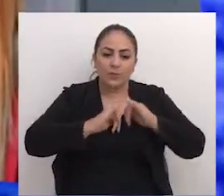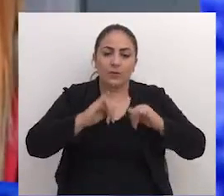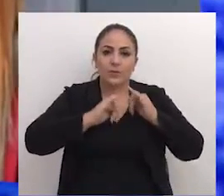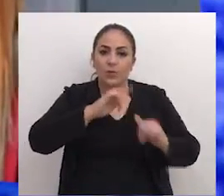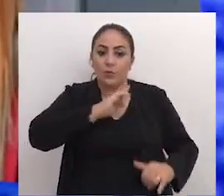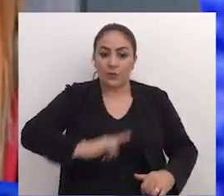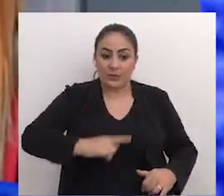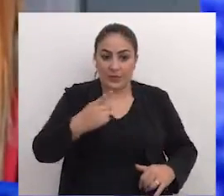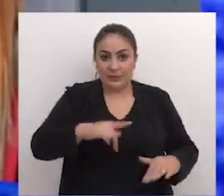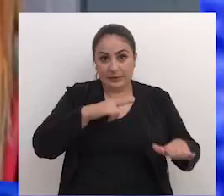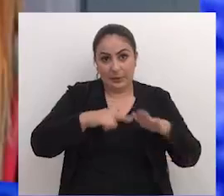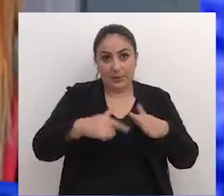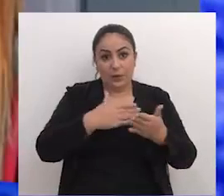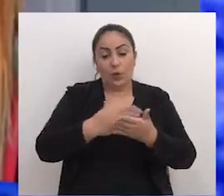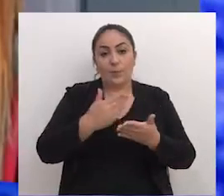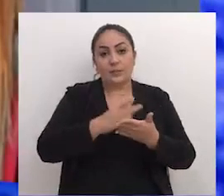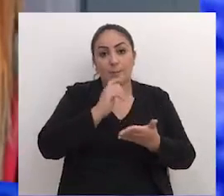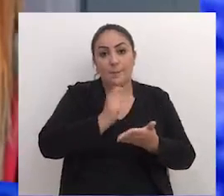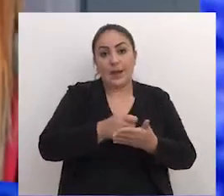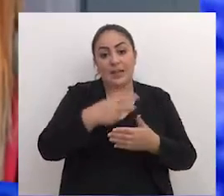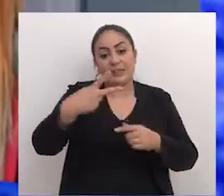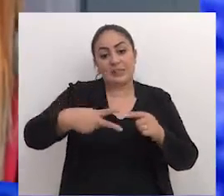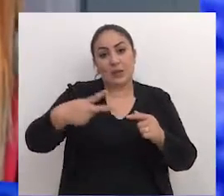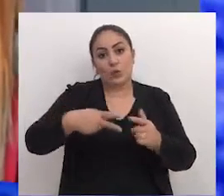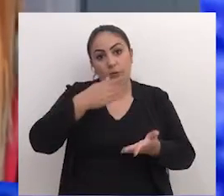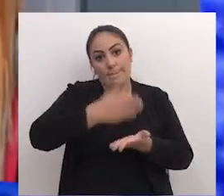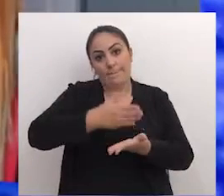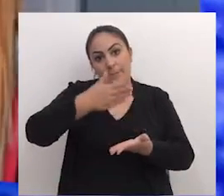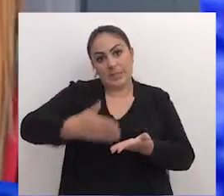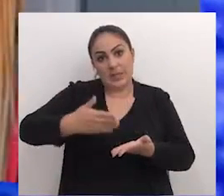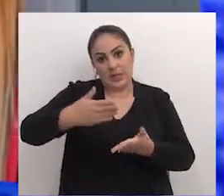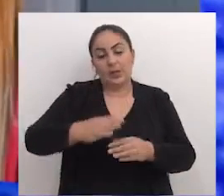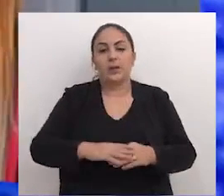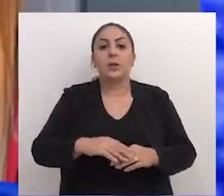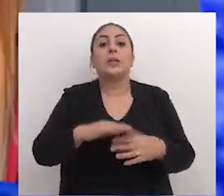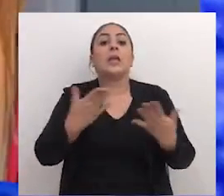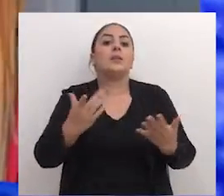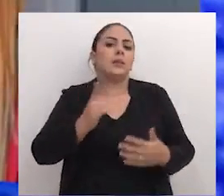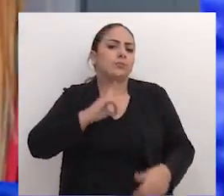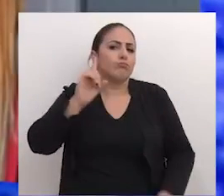que essa semana, por exemplo, deve começar o pagamento da segunda parcela.